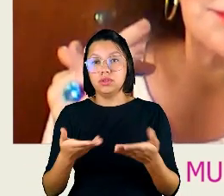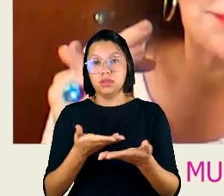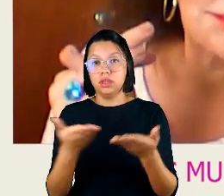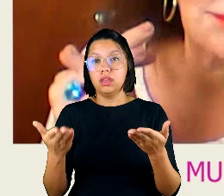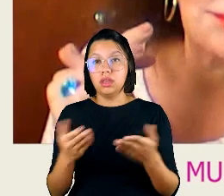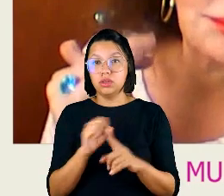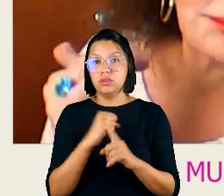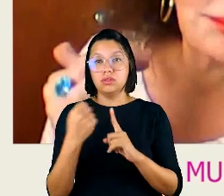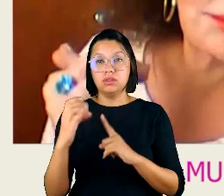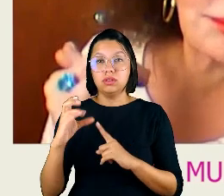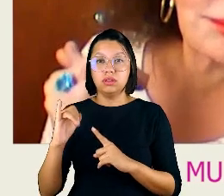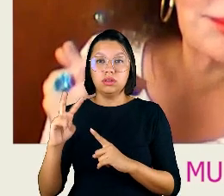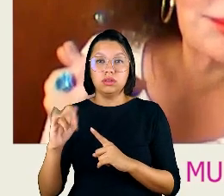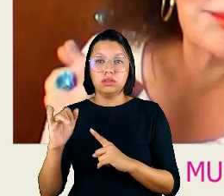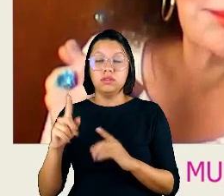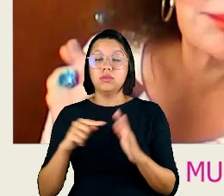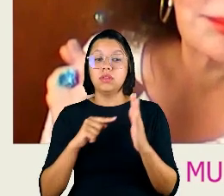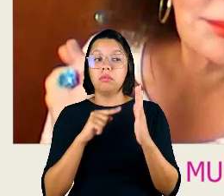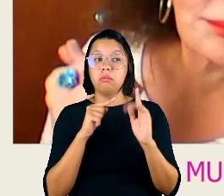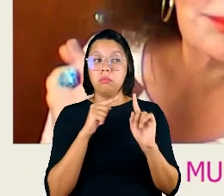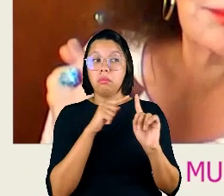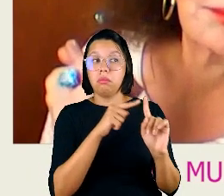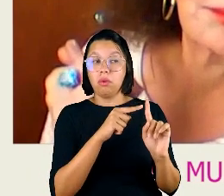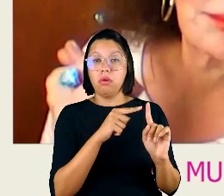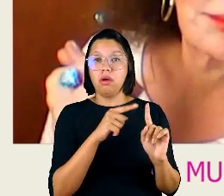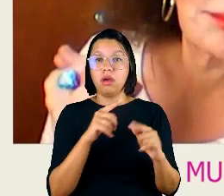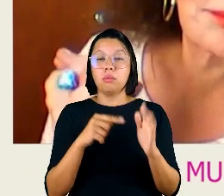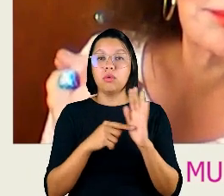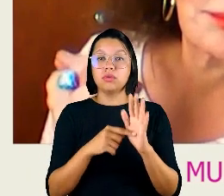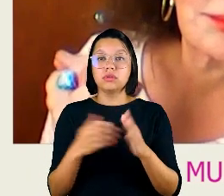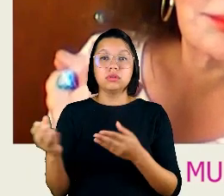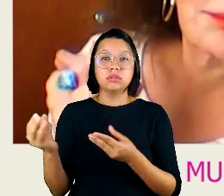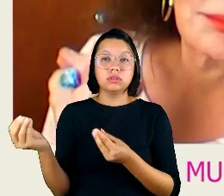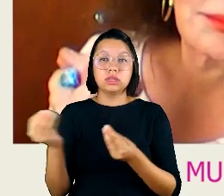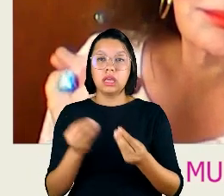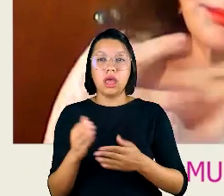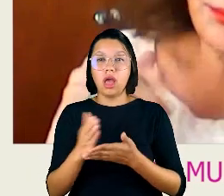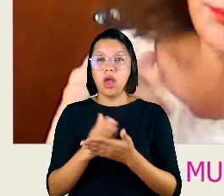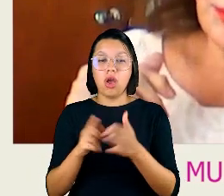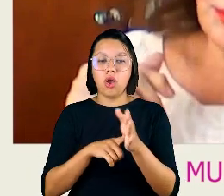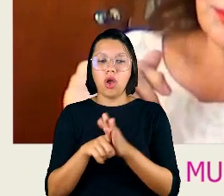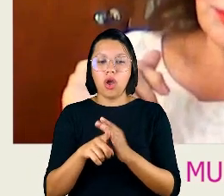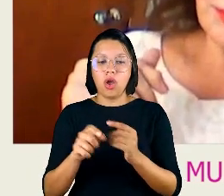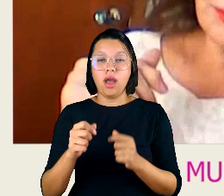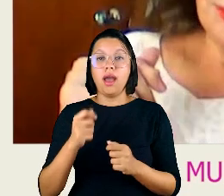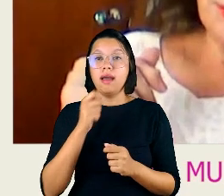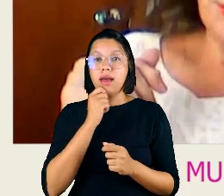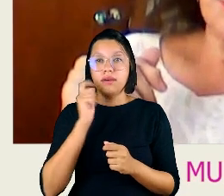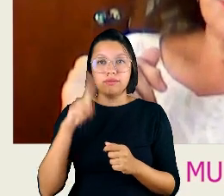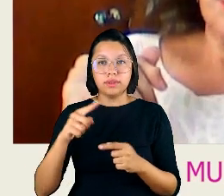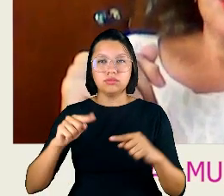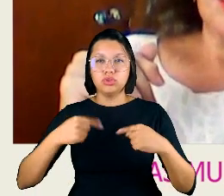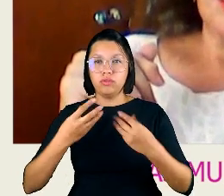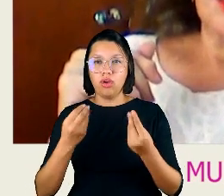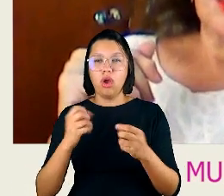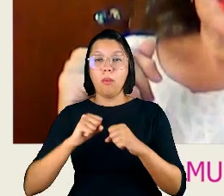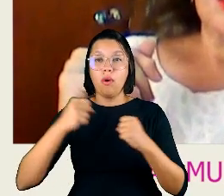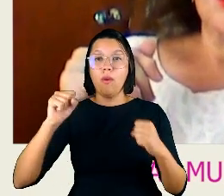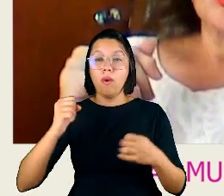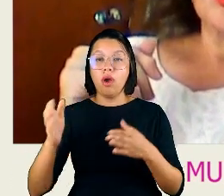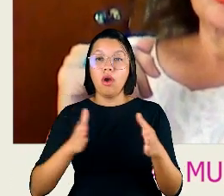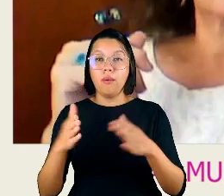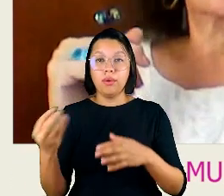e está trazendo algumas questões, mas eu acho que vai ser um desafio muito grande dos nossos tempos atuais, quando a gente pensa em